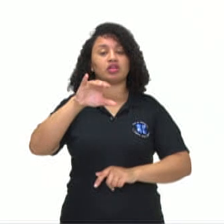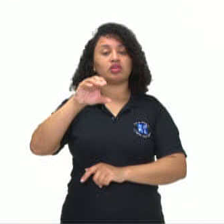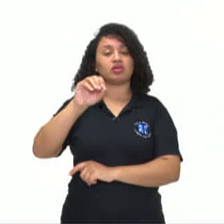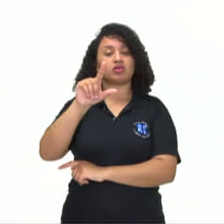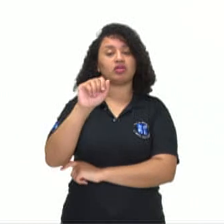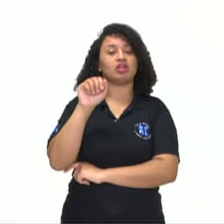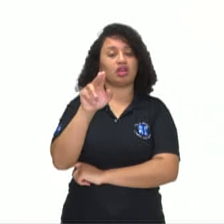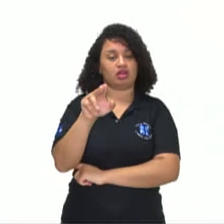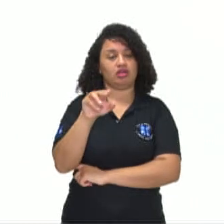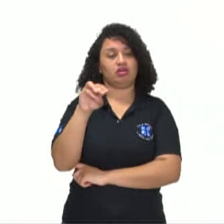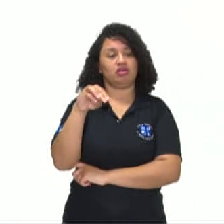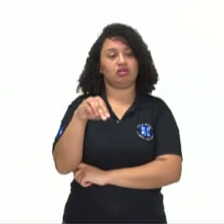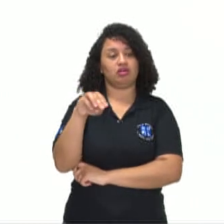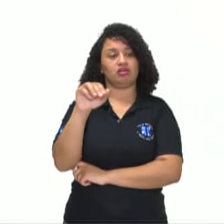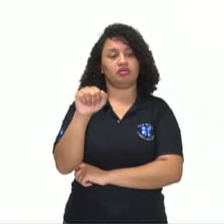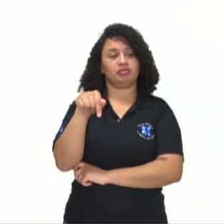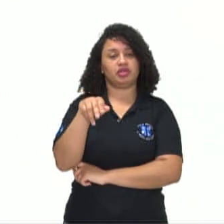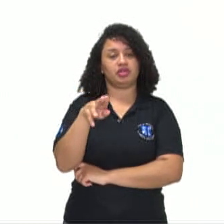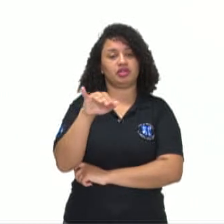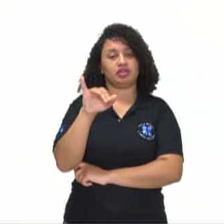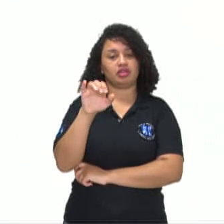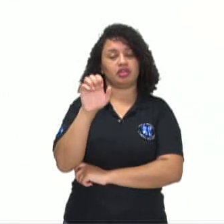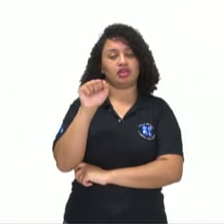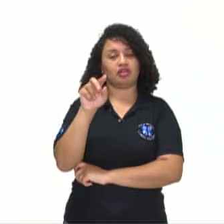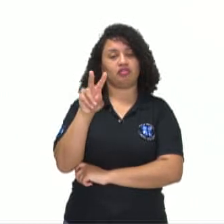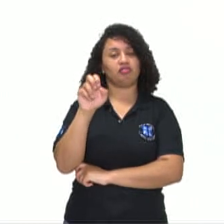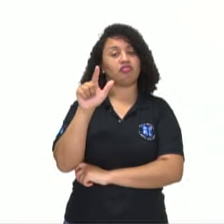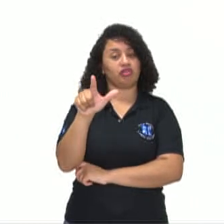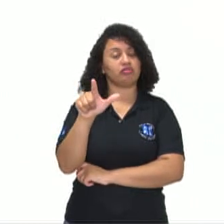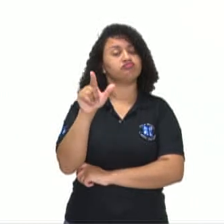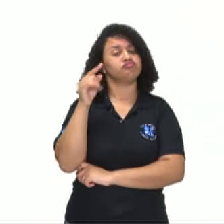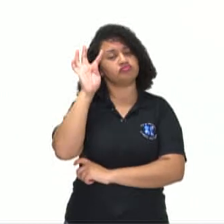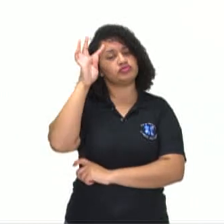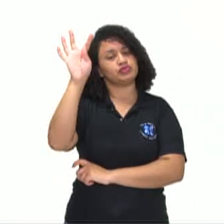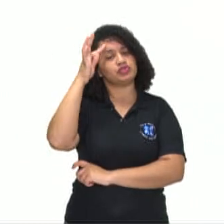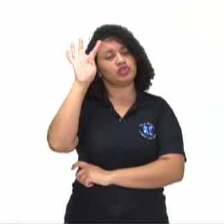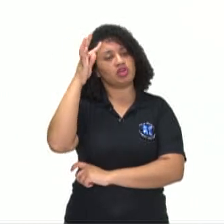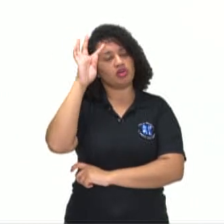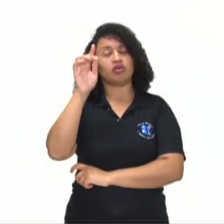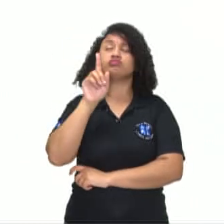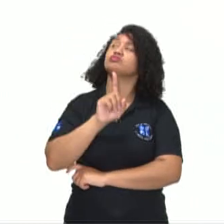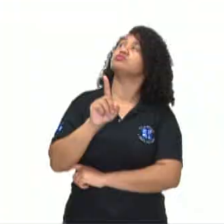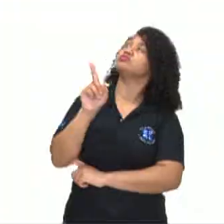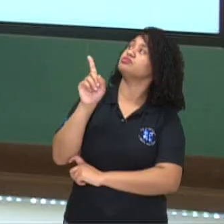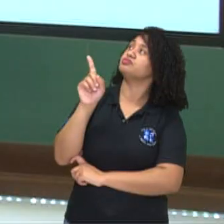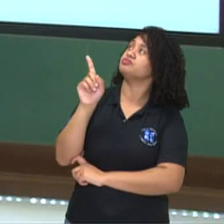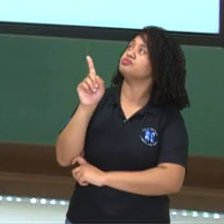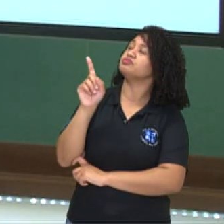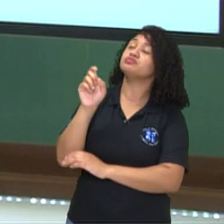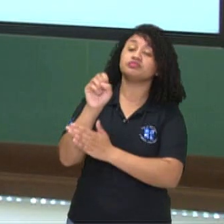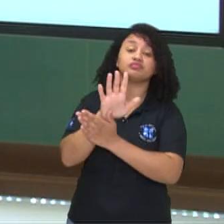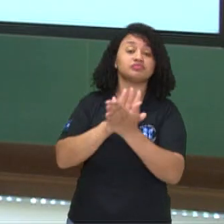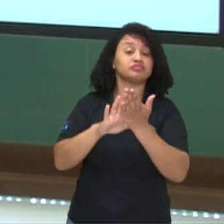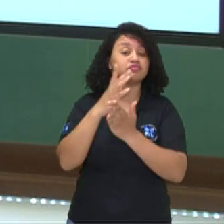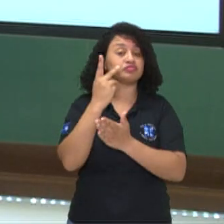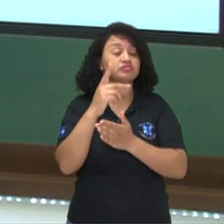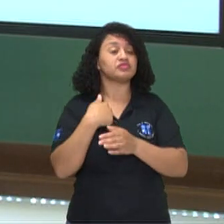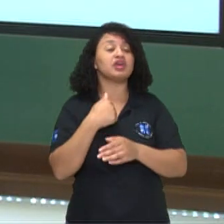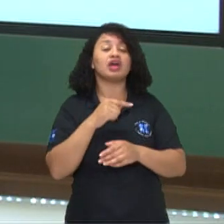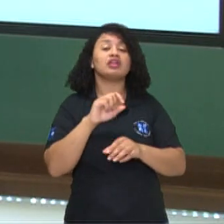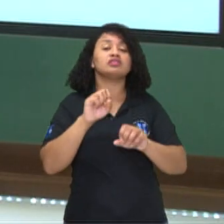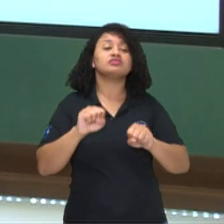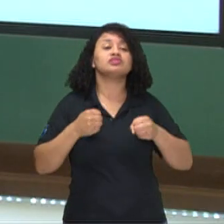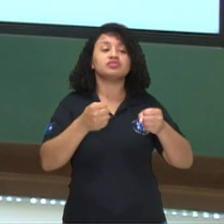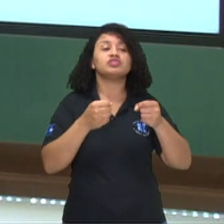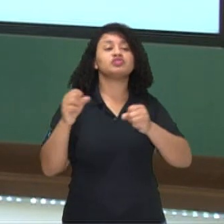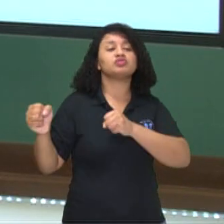esse teórico do regime monárquico, né? Maquiavel defendia o poder do príncipe, né?